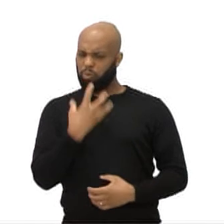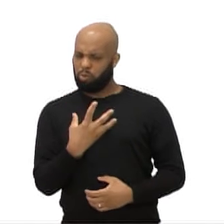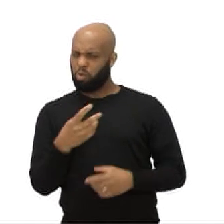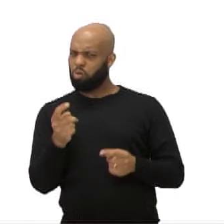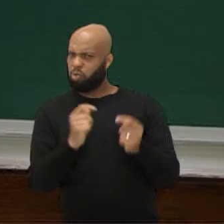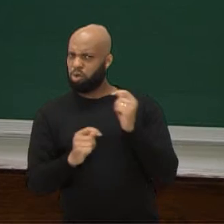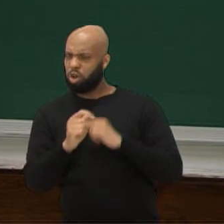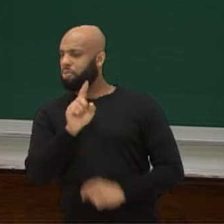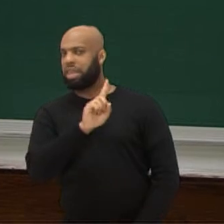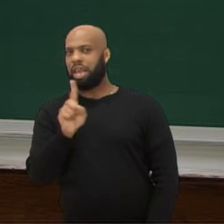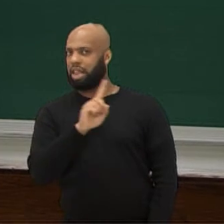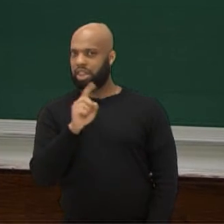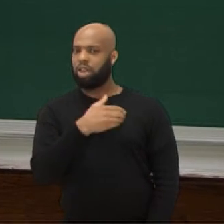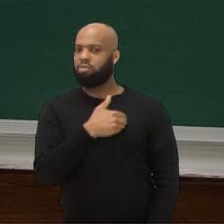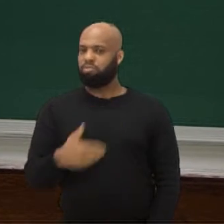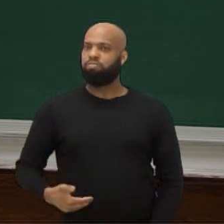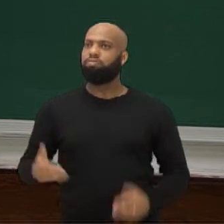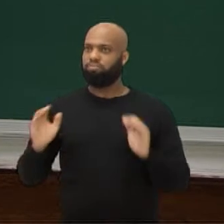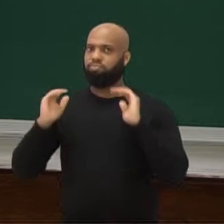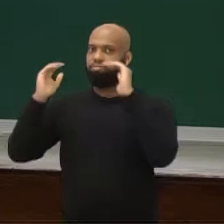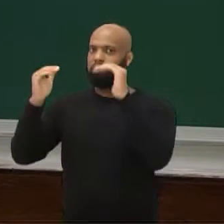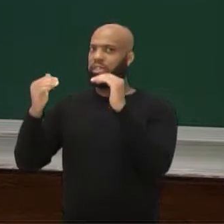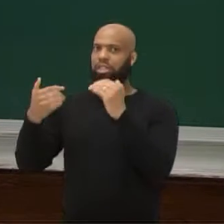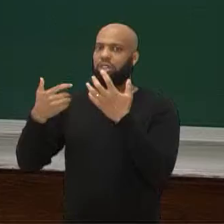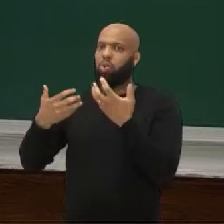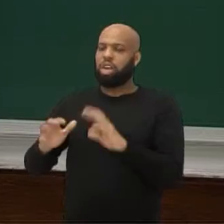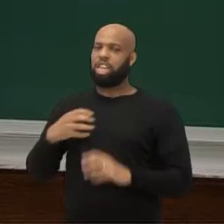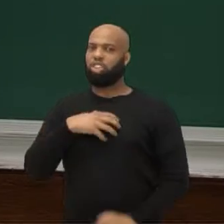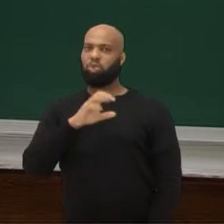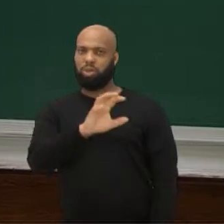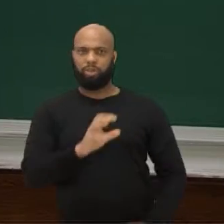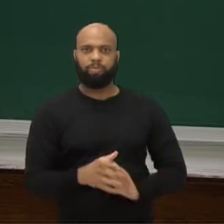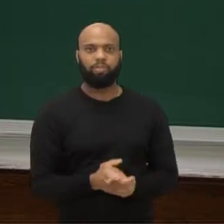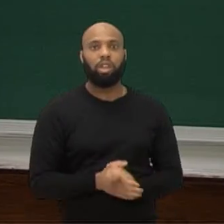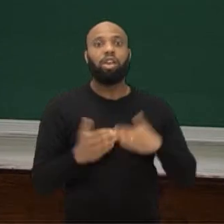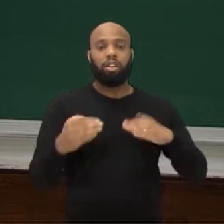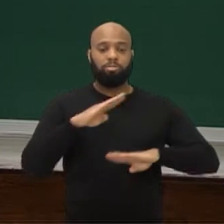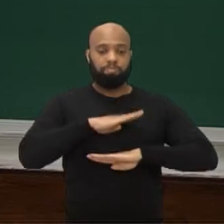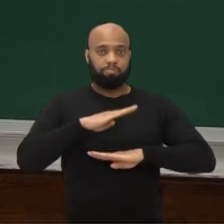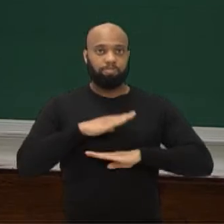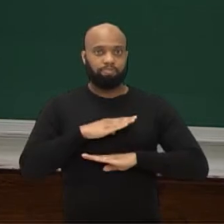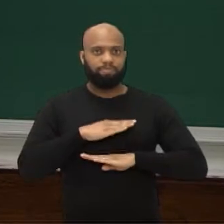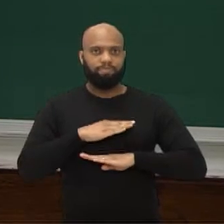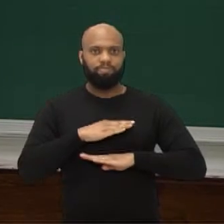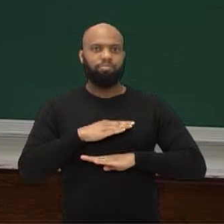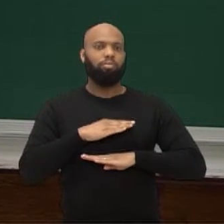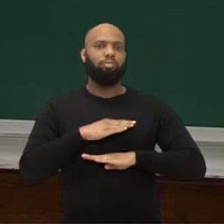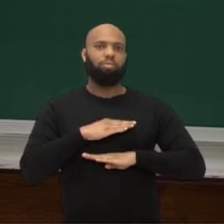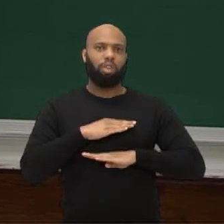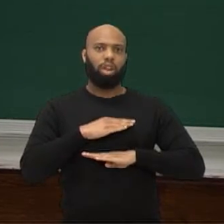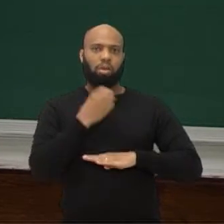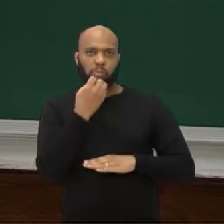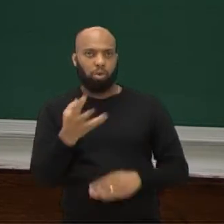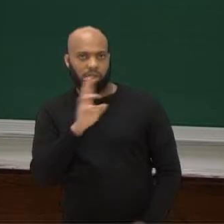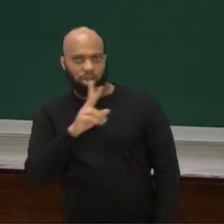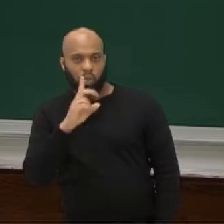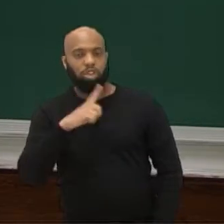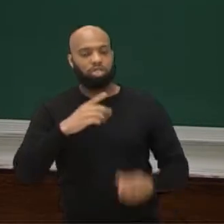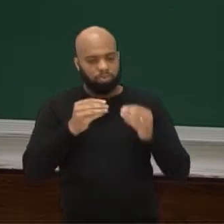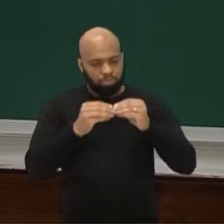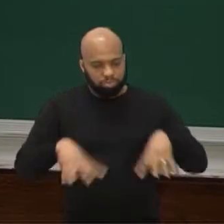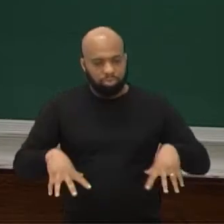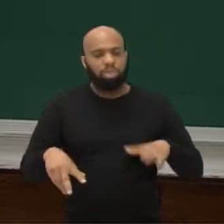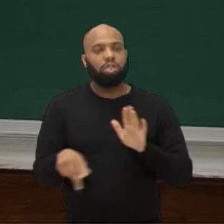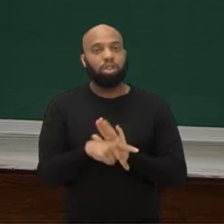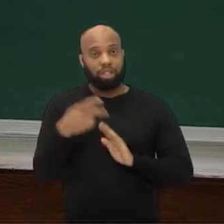gaúcha. Muito bem, é o que nós acabamos de mencionar. A situação não era comum, pelo contrário, prejudicava os